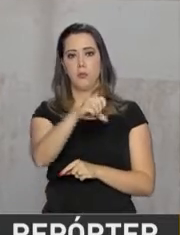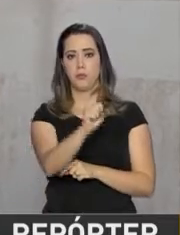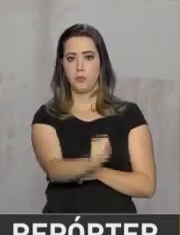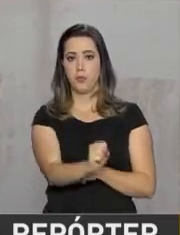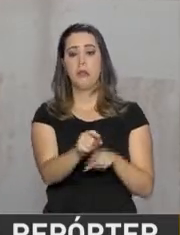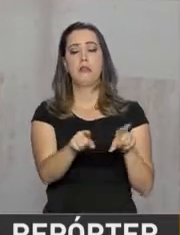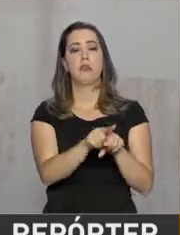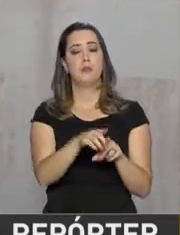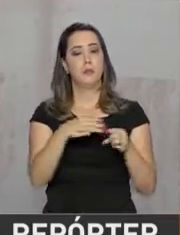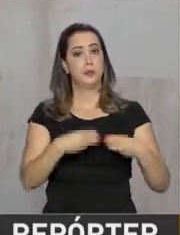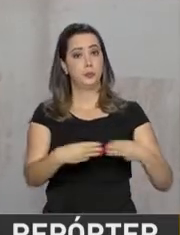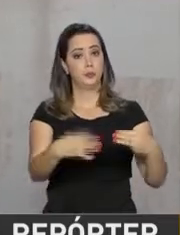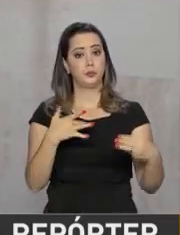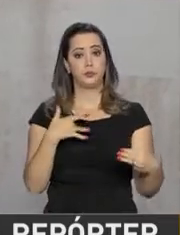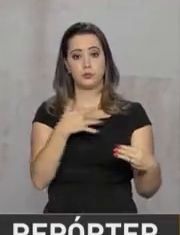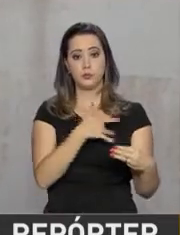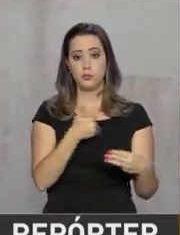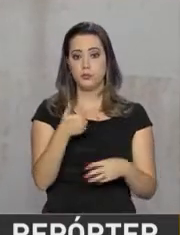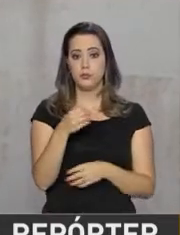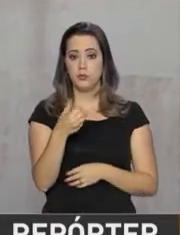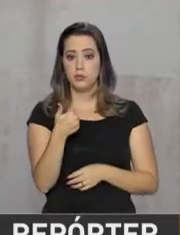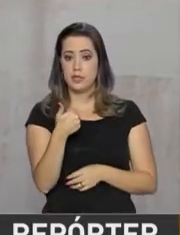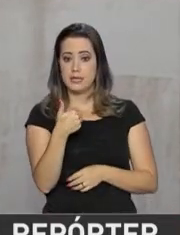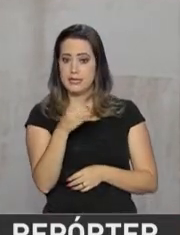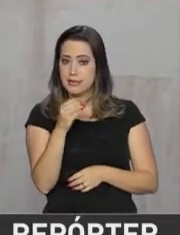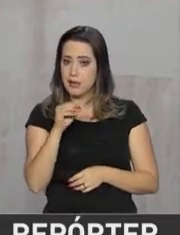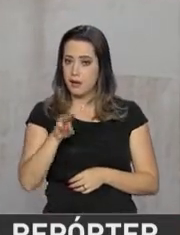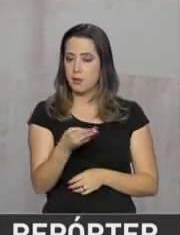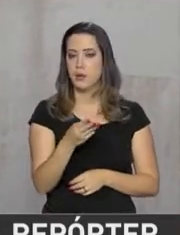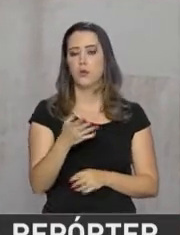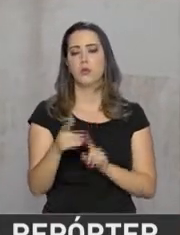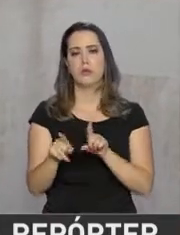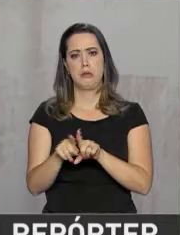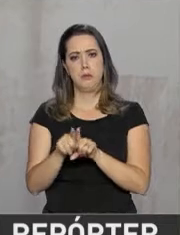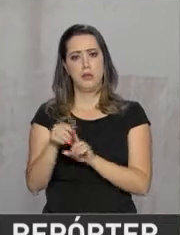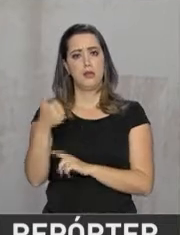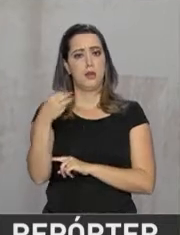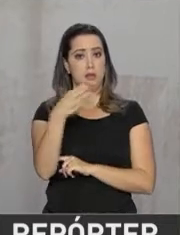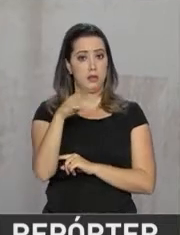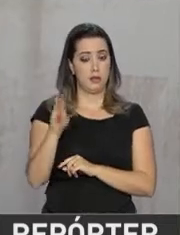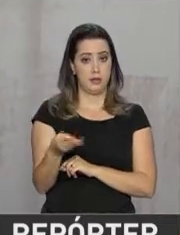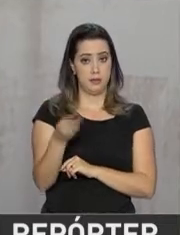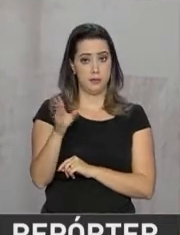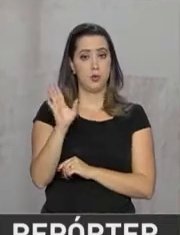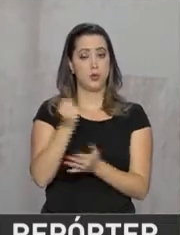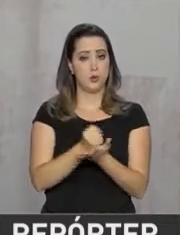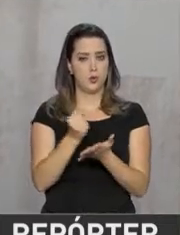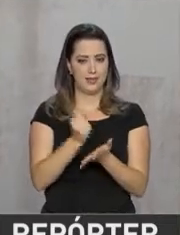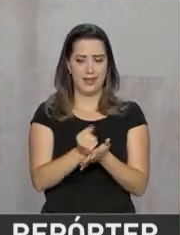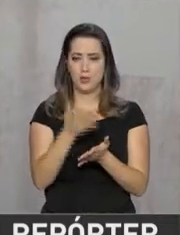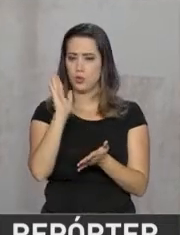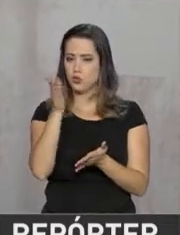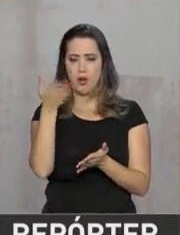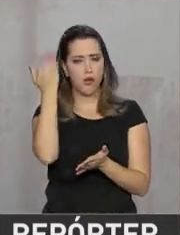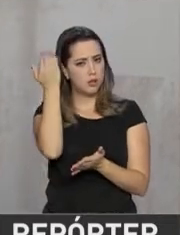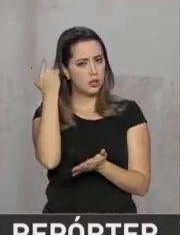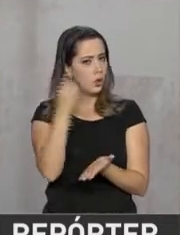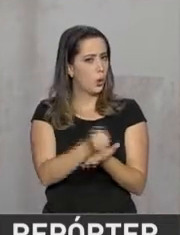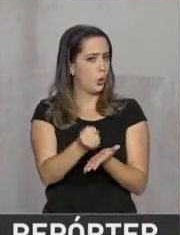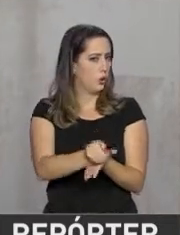saúde e 100 milhões têm 13 milhões também separado para contratos já realizados e que a gente dá continuidade